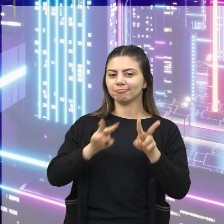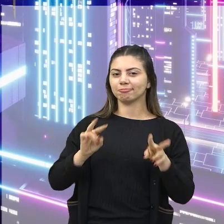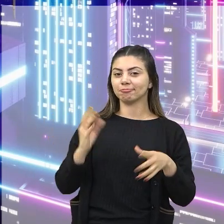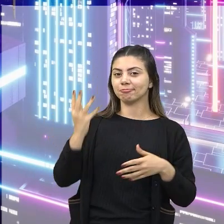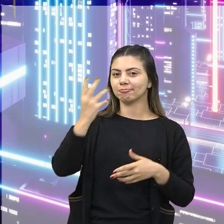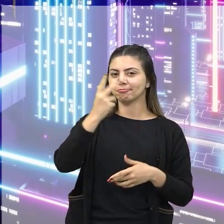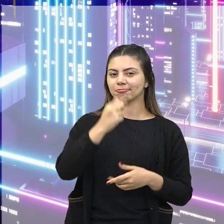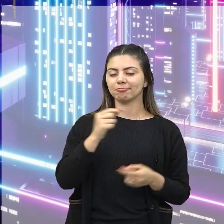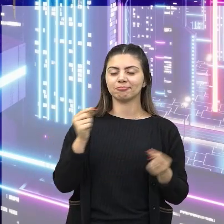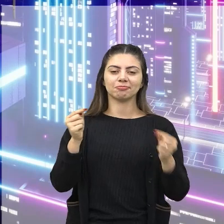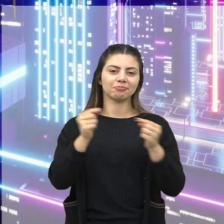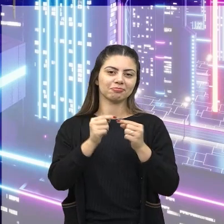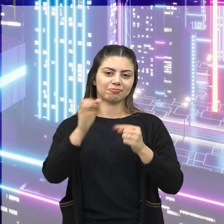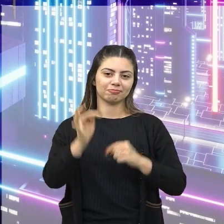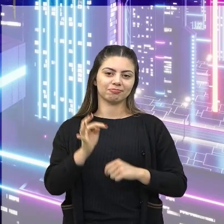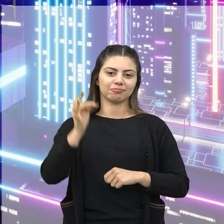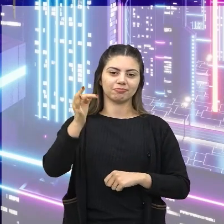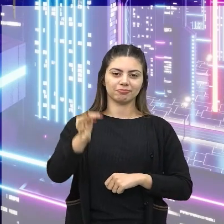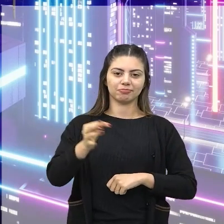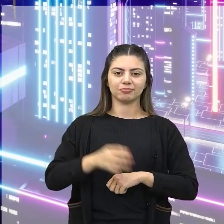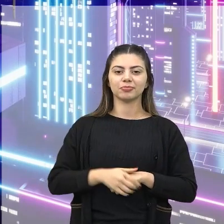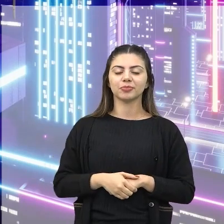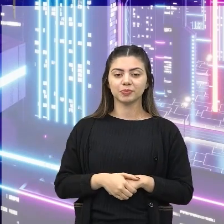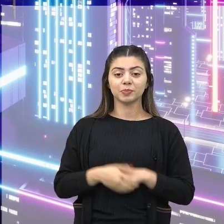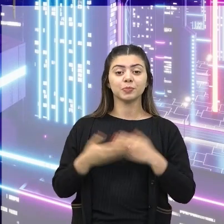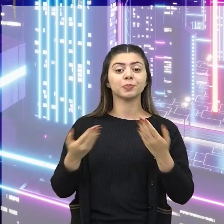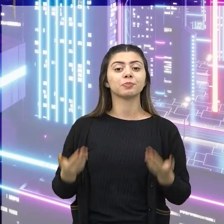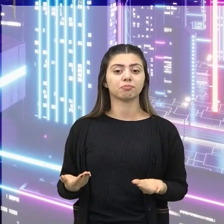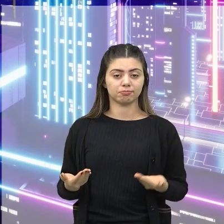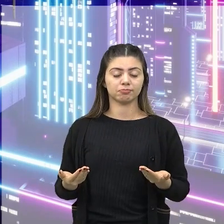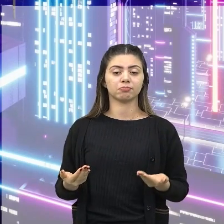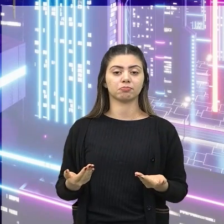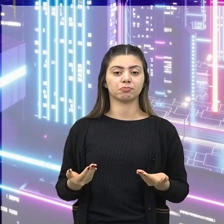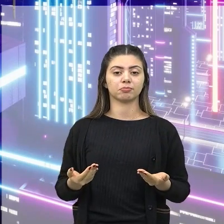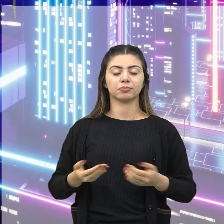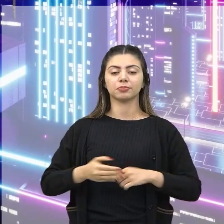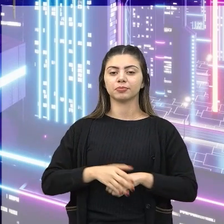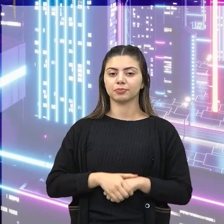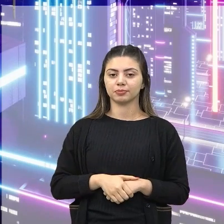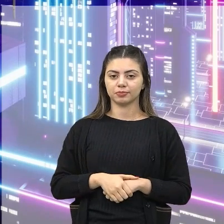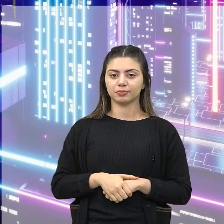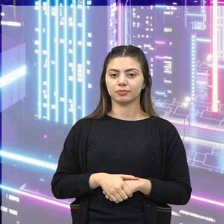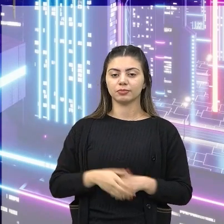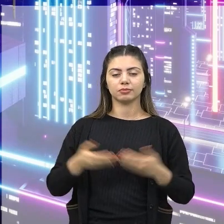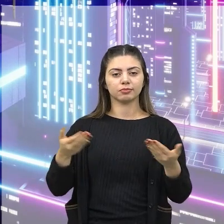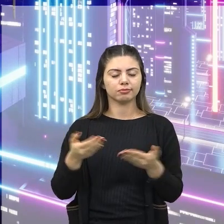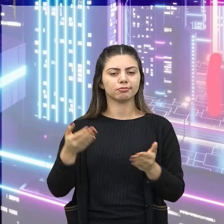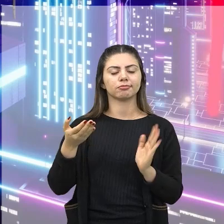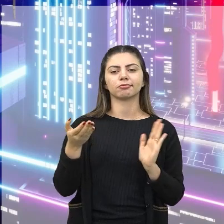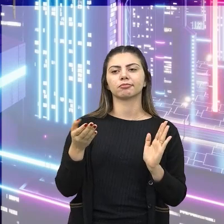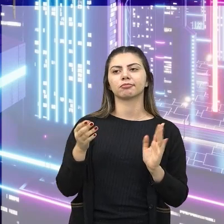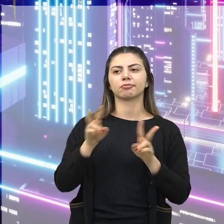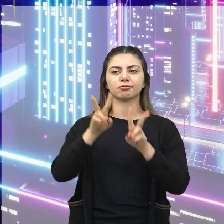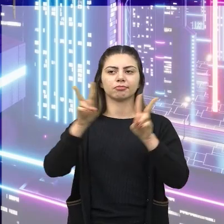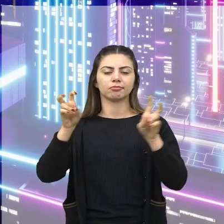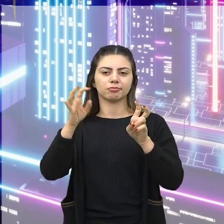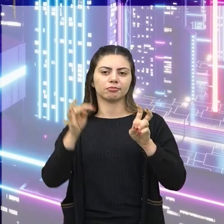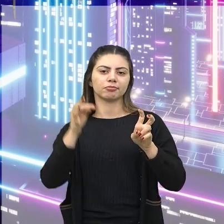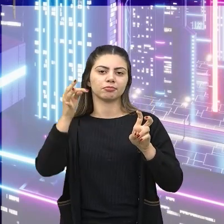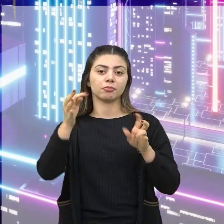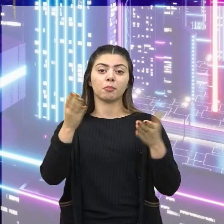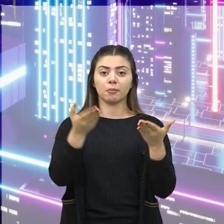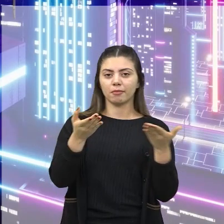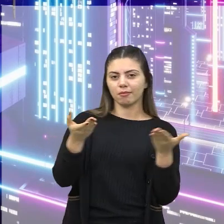o futuro. Então, nesse mesmo assunto, né, do futuro, eu tenho uma pergunta